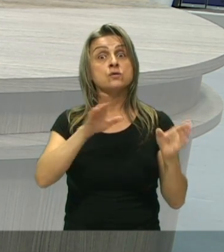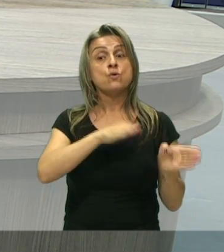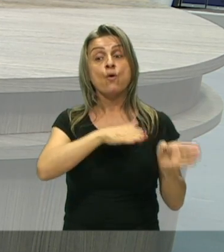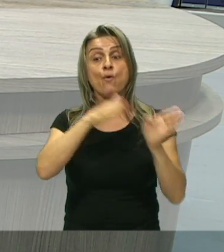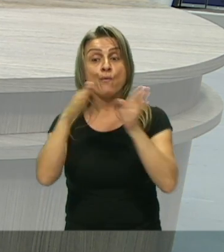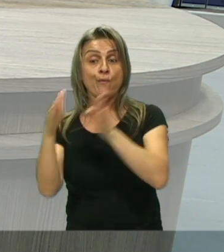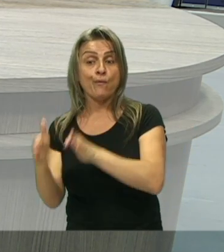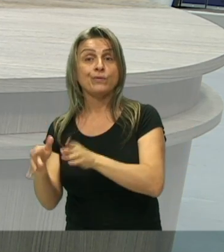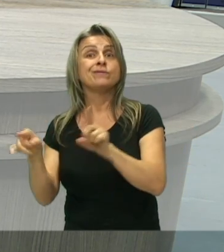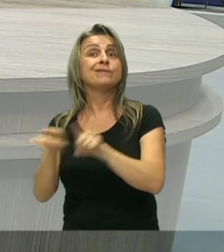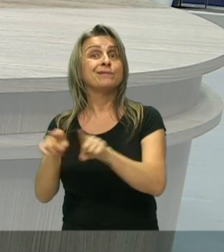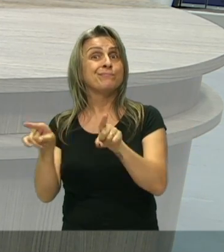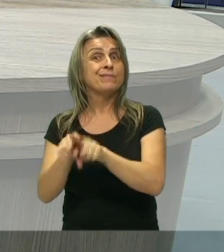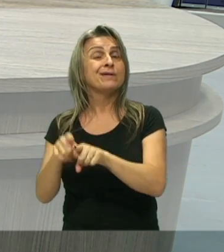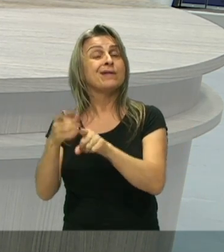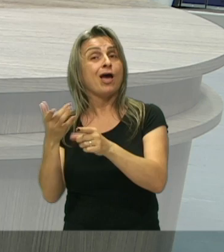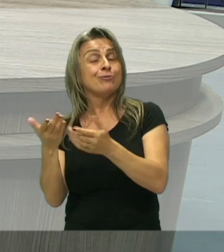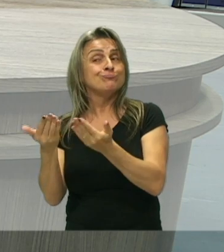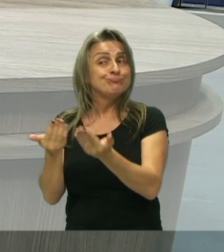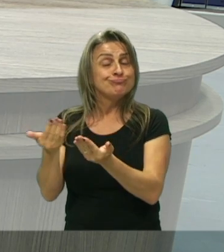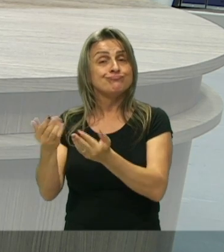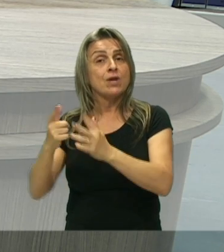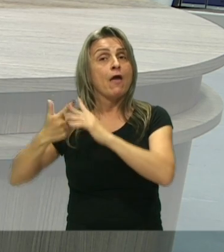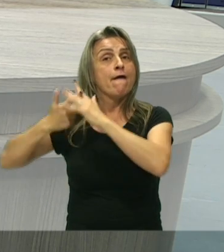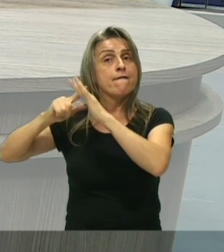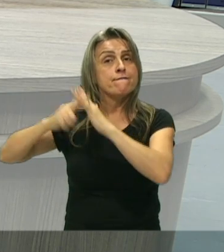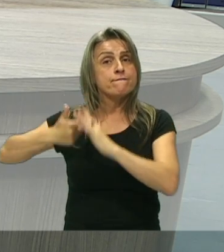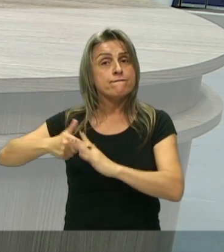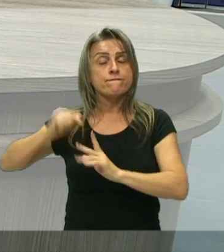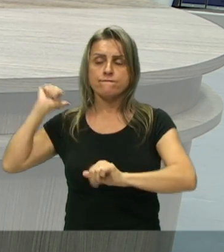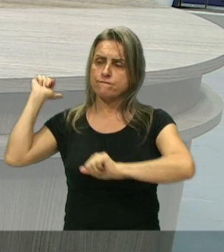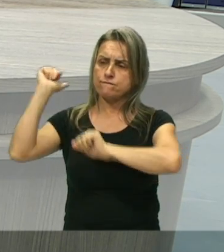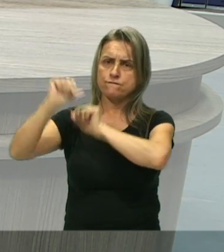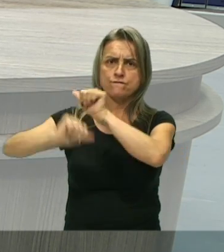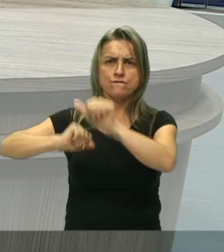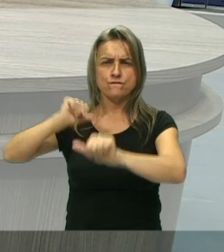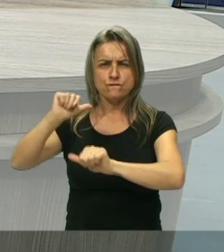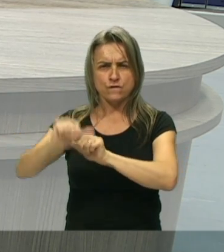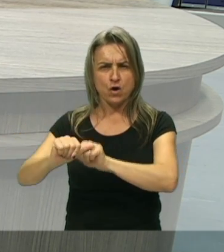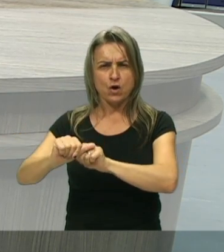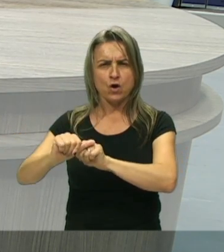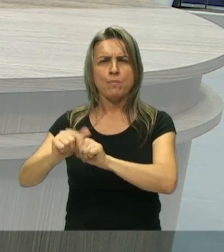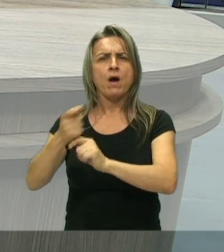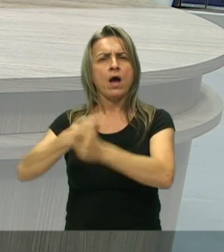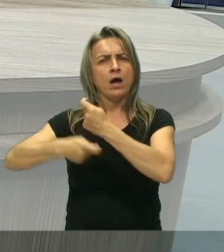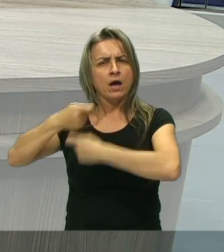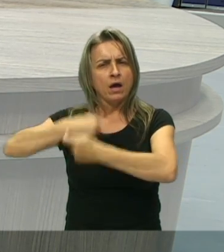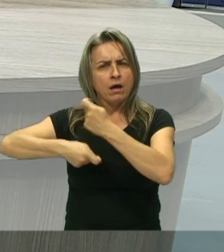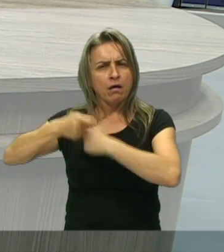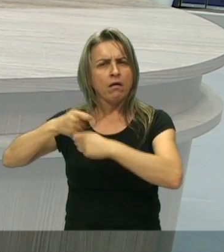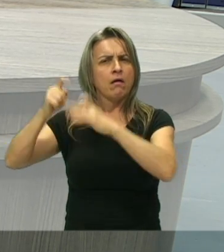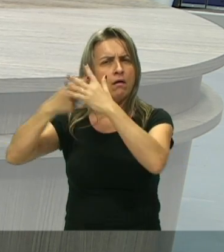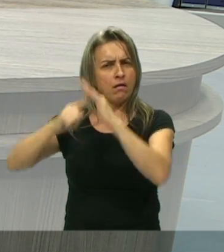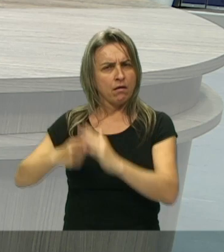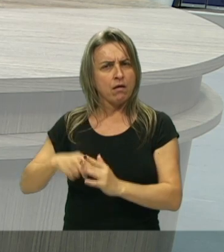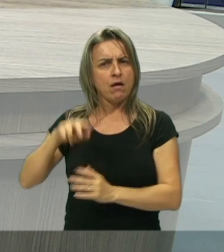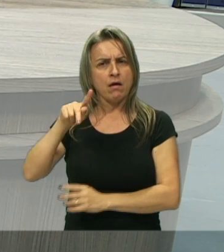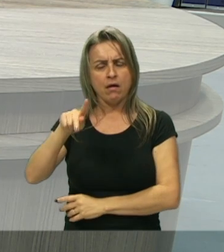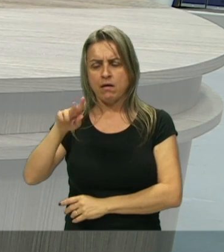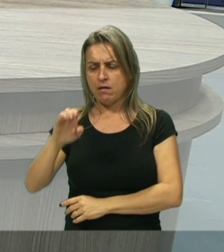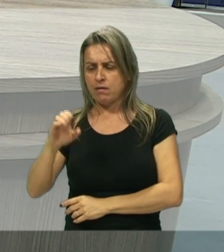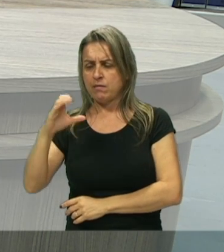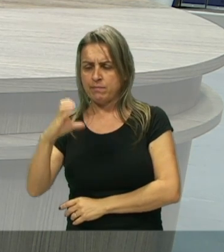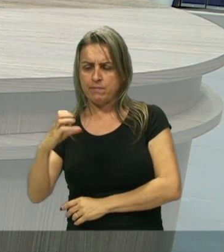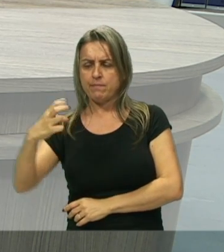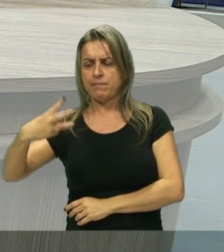aí de uma reforma administrativa, né? A PEC 32. Isso. Qual é o